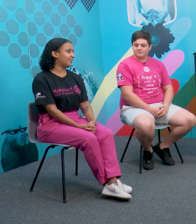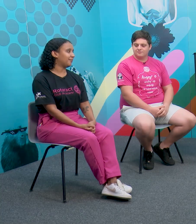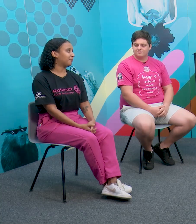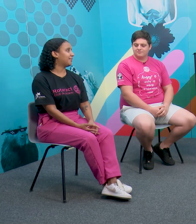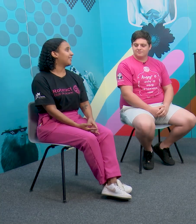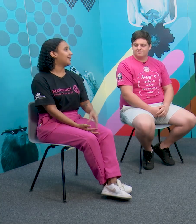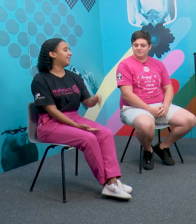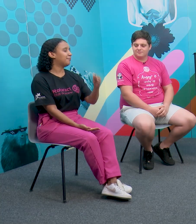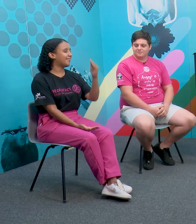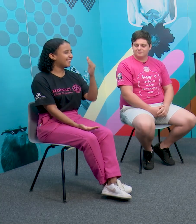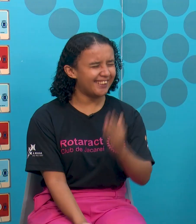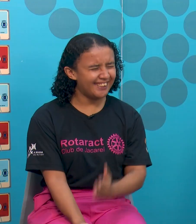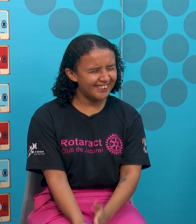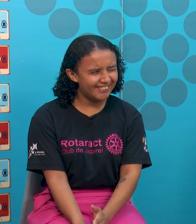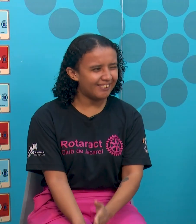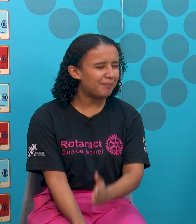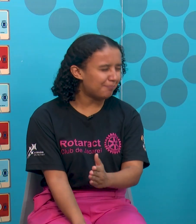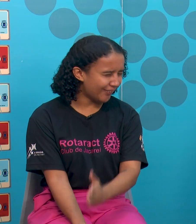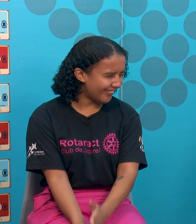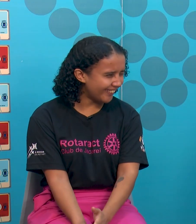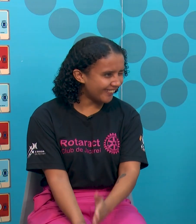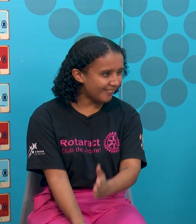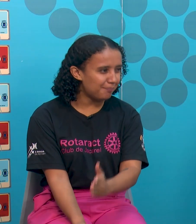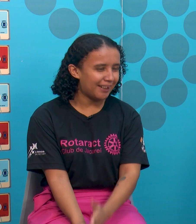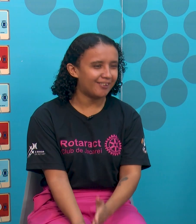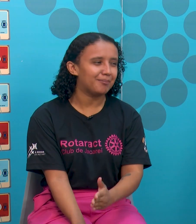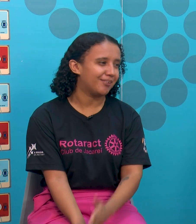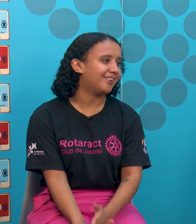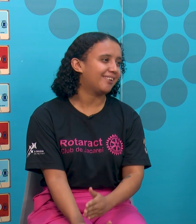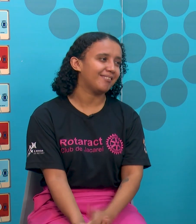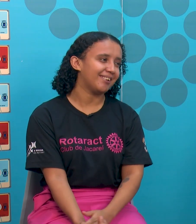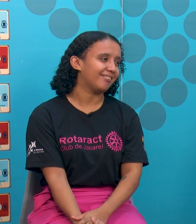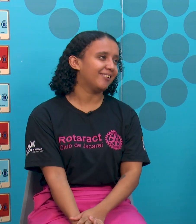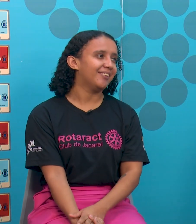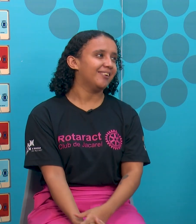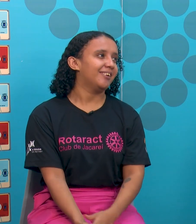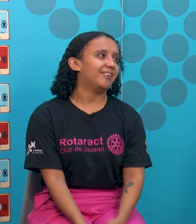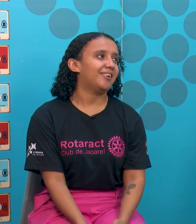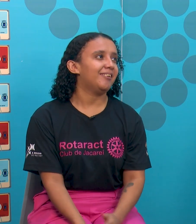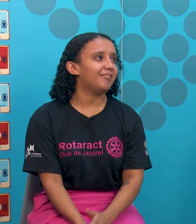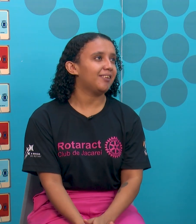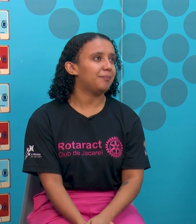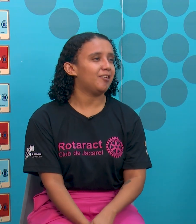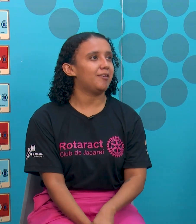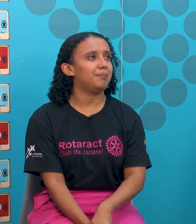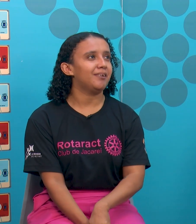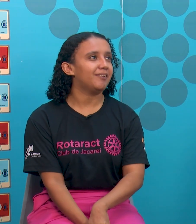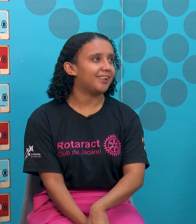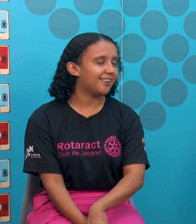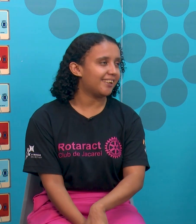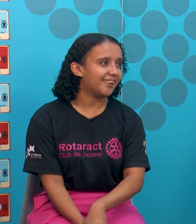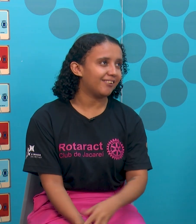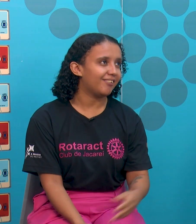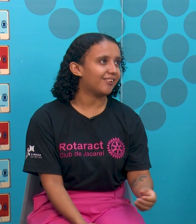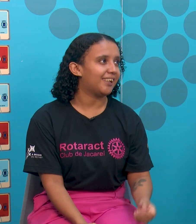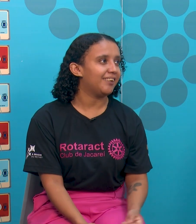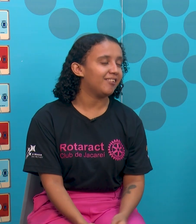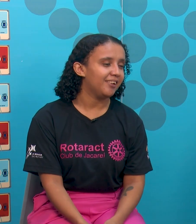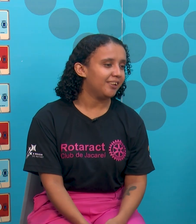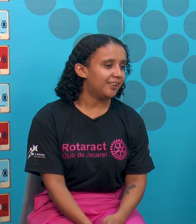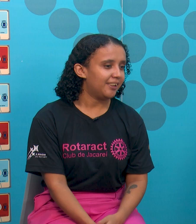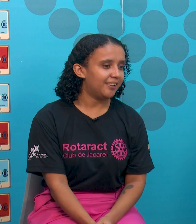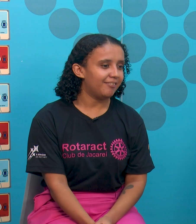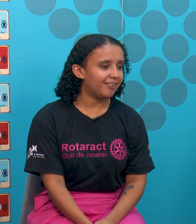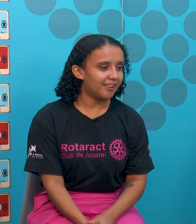ali, não sei o quê, mas que cada pequenina ação importa e tem um impacto muito grande mesmo. Só você participando lá, entregando o